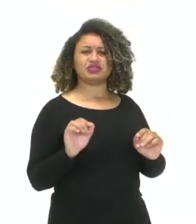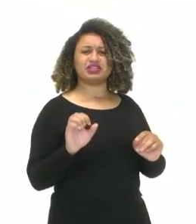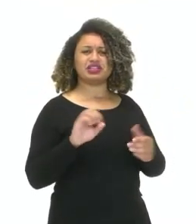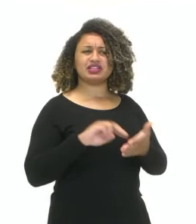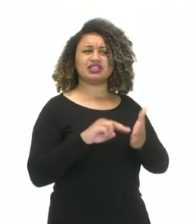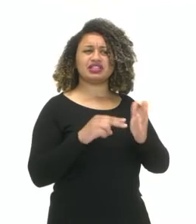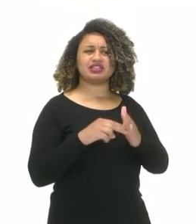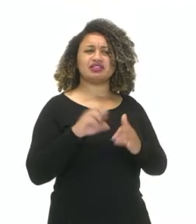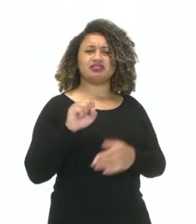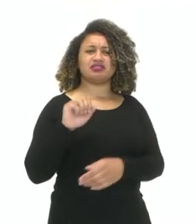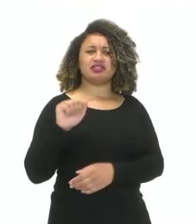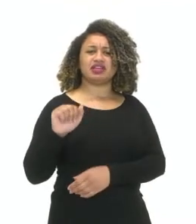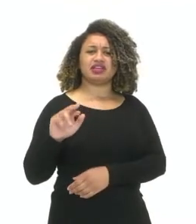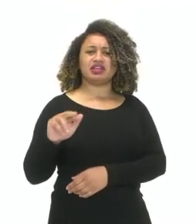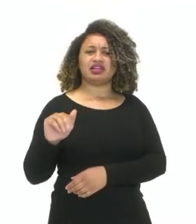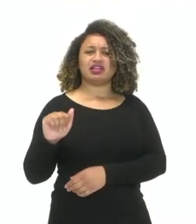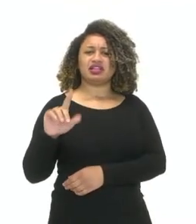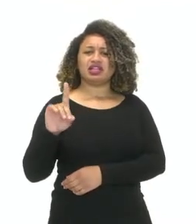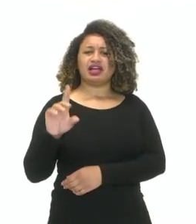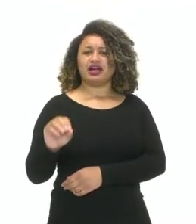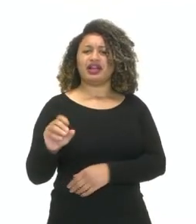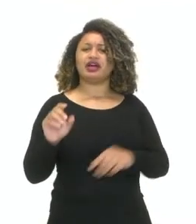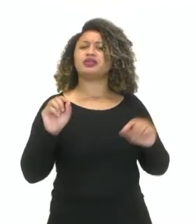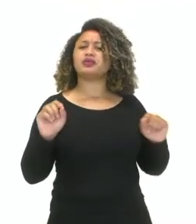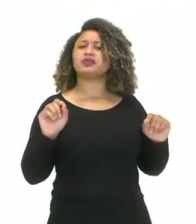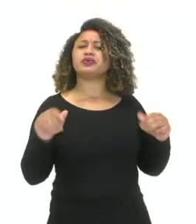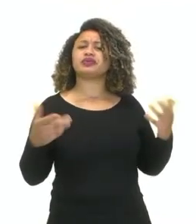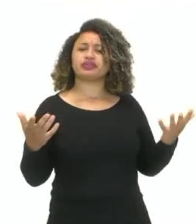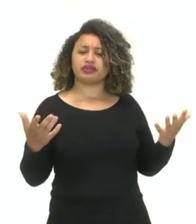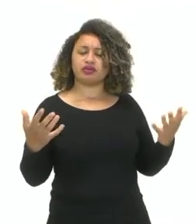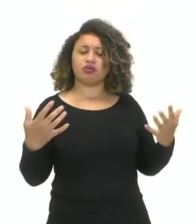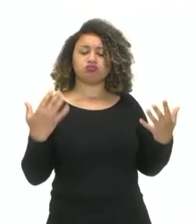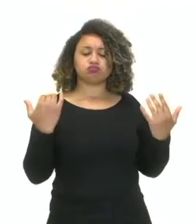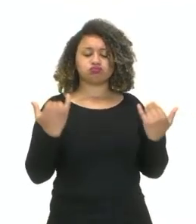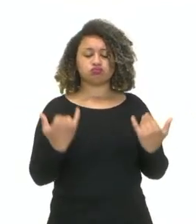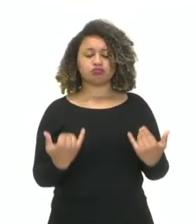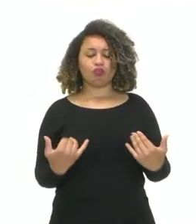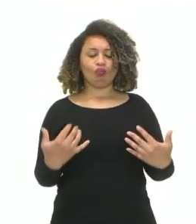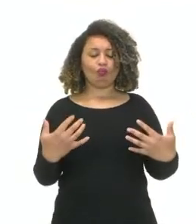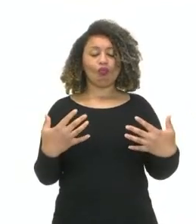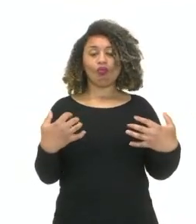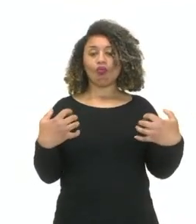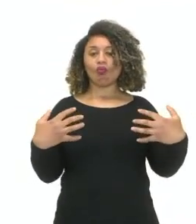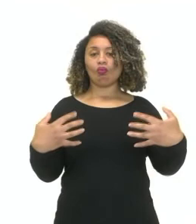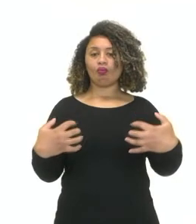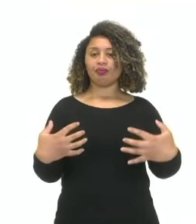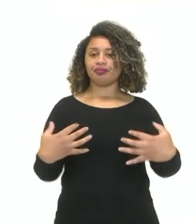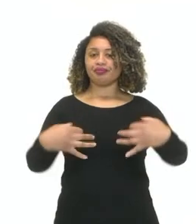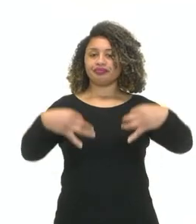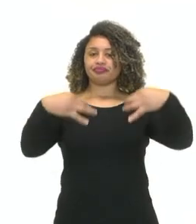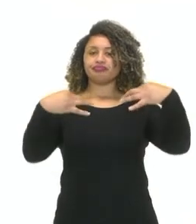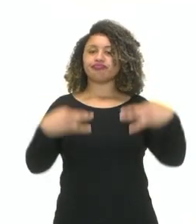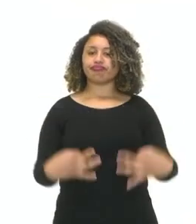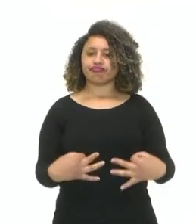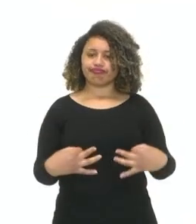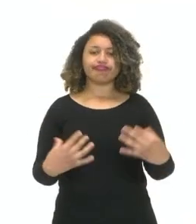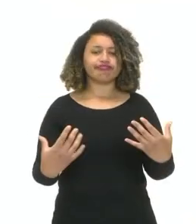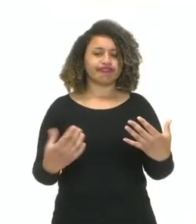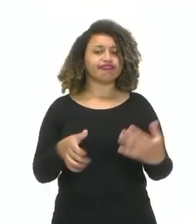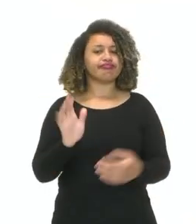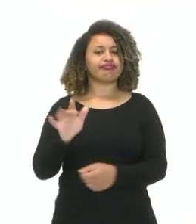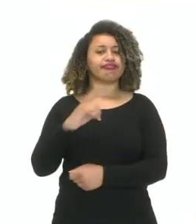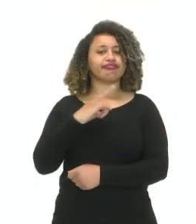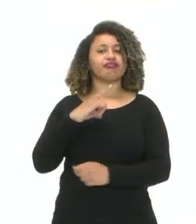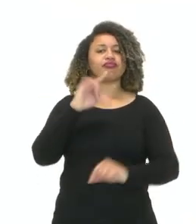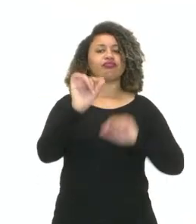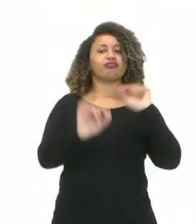Já esbarramos aqui numa palavra. Com a musculatura certinha, né? Então já temos aqui, ó, a